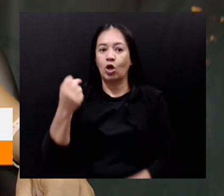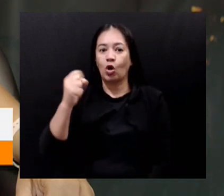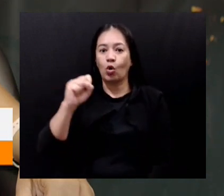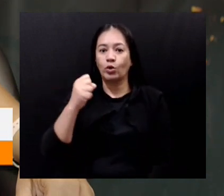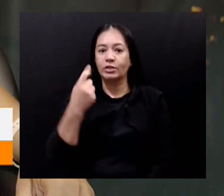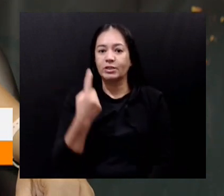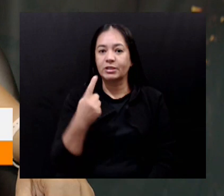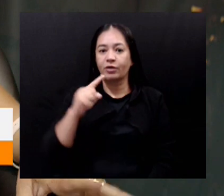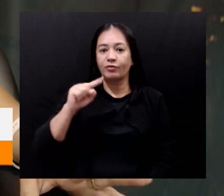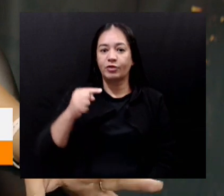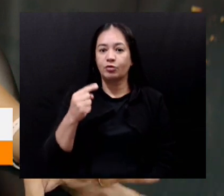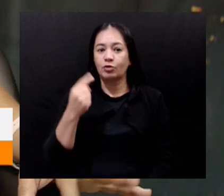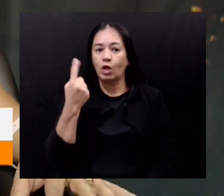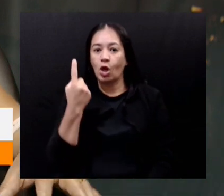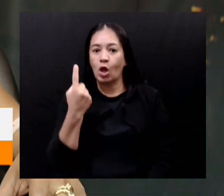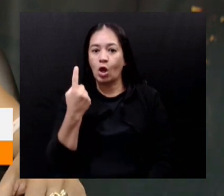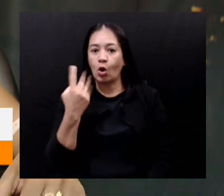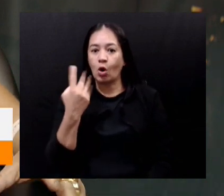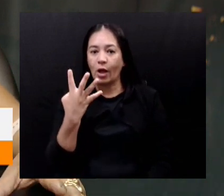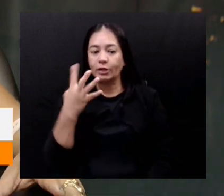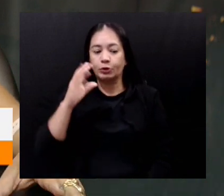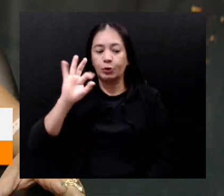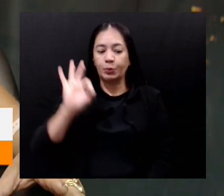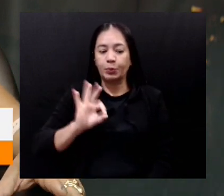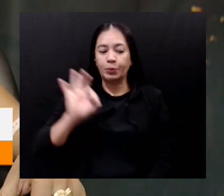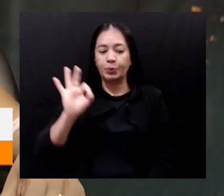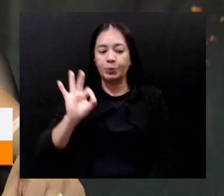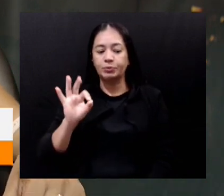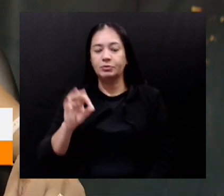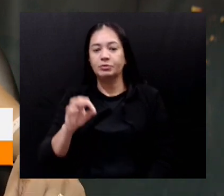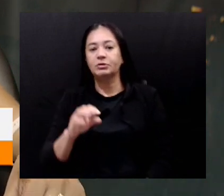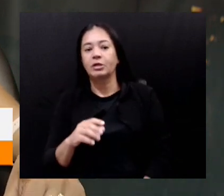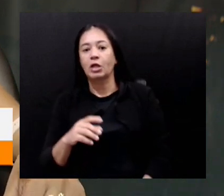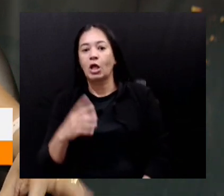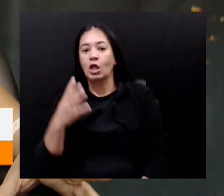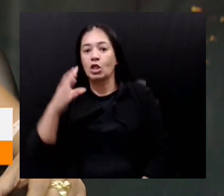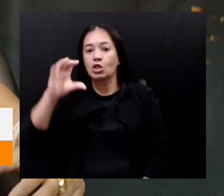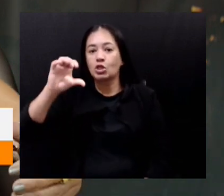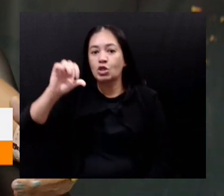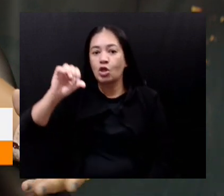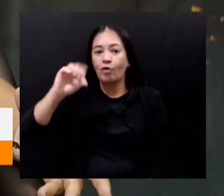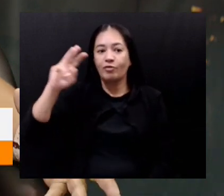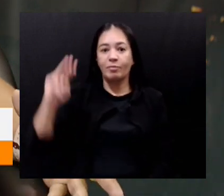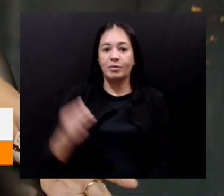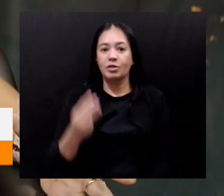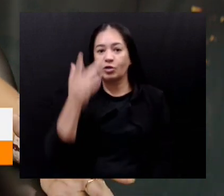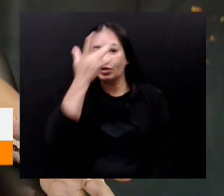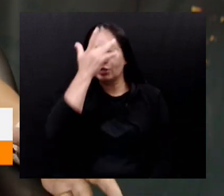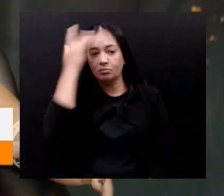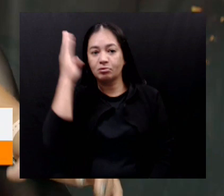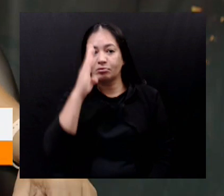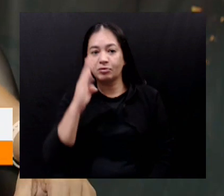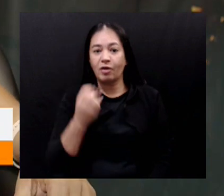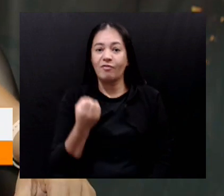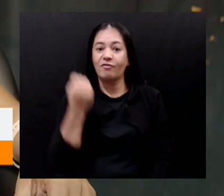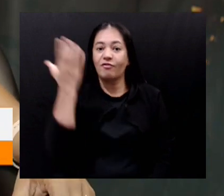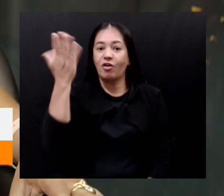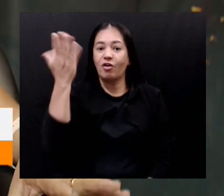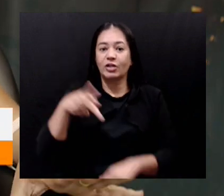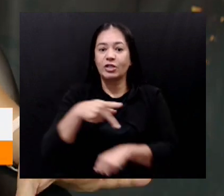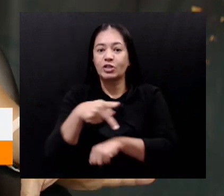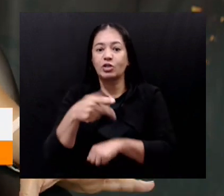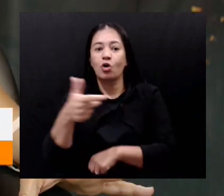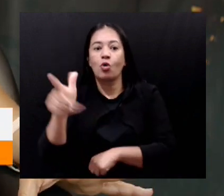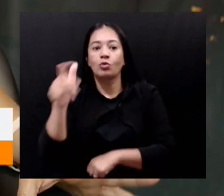81,4% em 2023. Havia 4,9 milhões de brasileiros fora do país, o maior número desde 2001, quando os dados